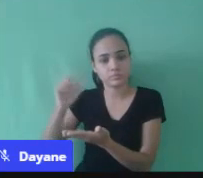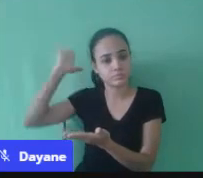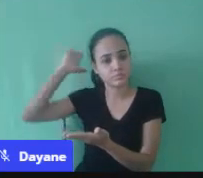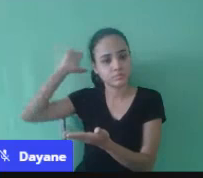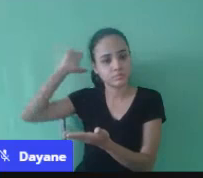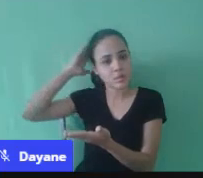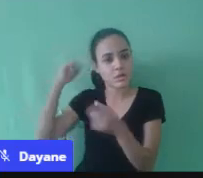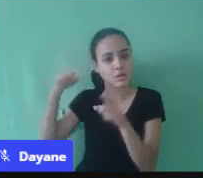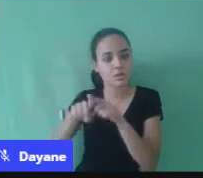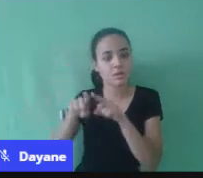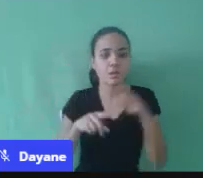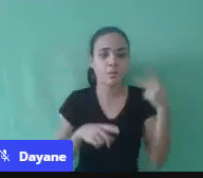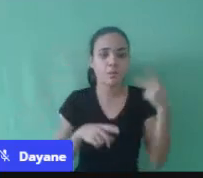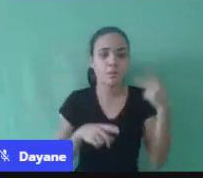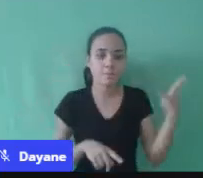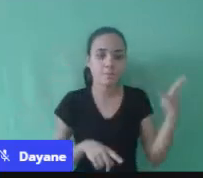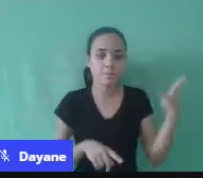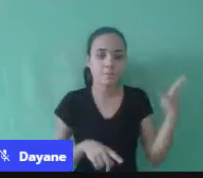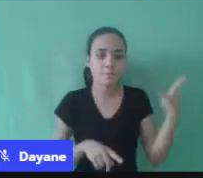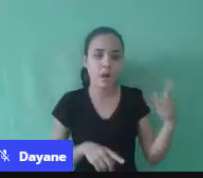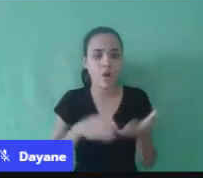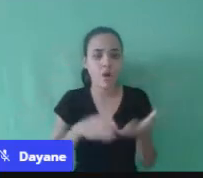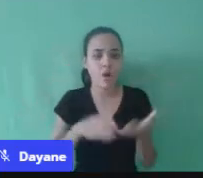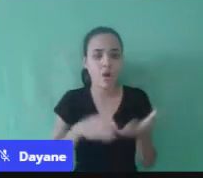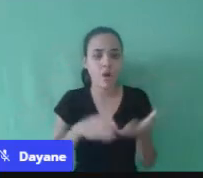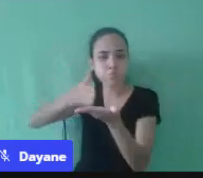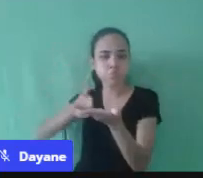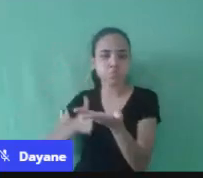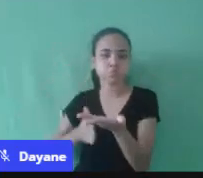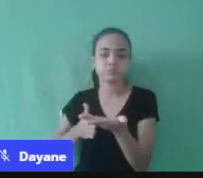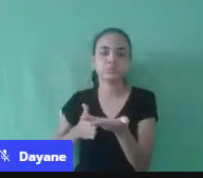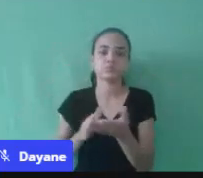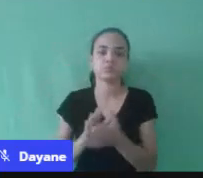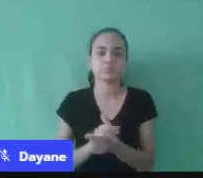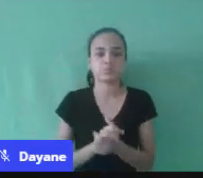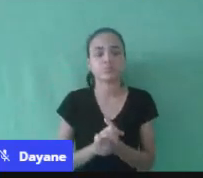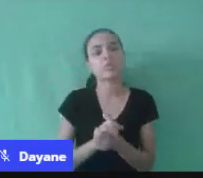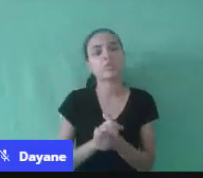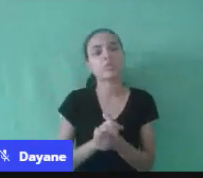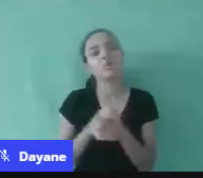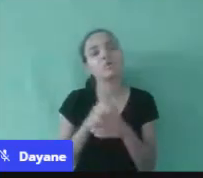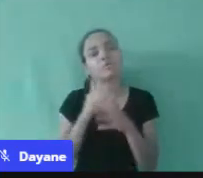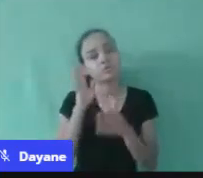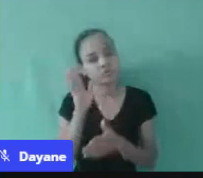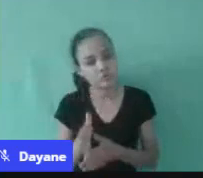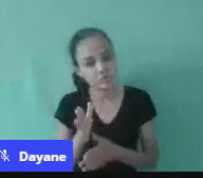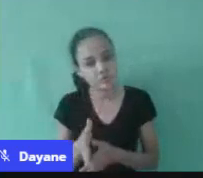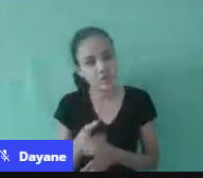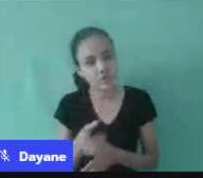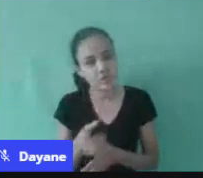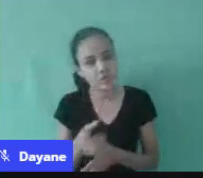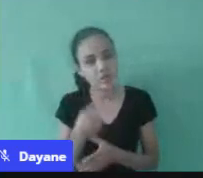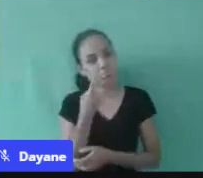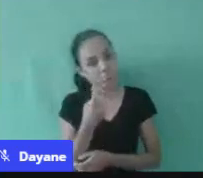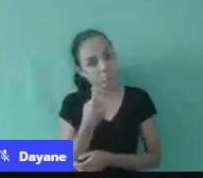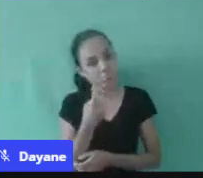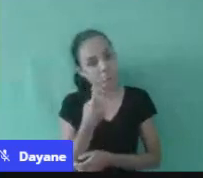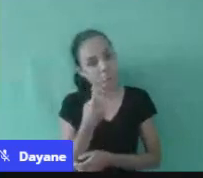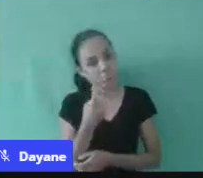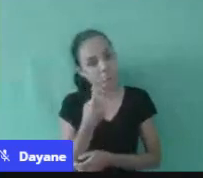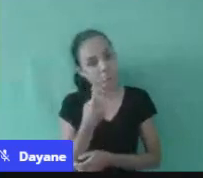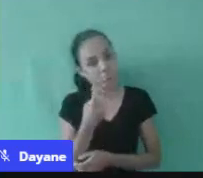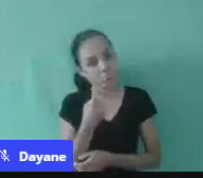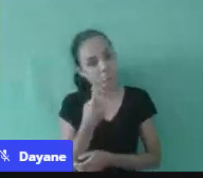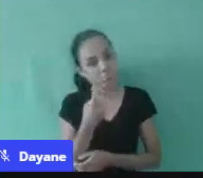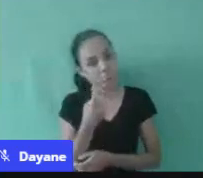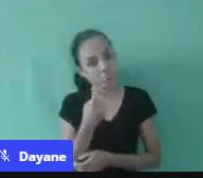Então, isso daí já foi um atrativo para as pessoas virem para cá. Então, agora nós vamos falar